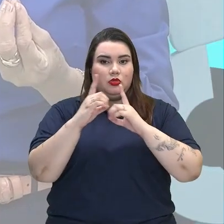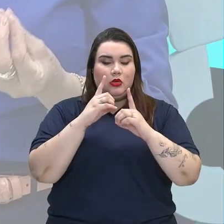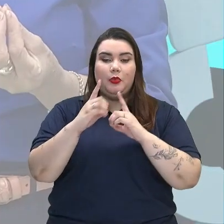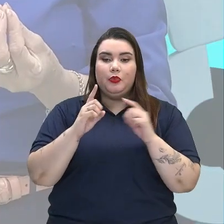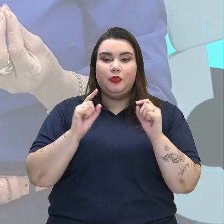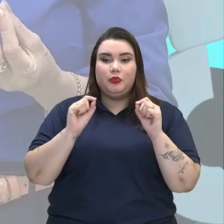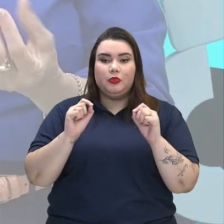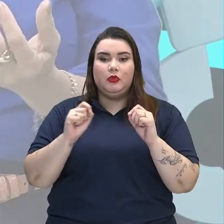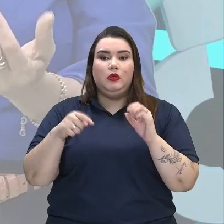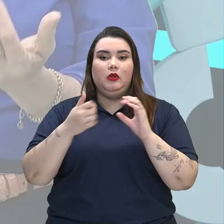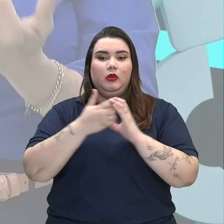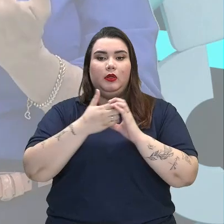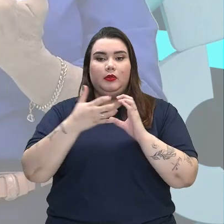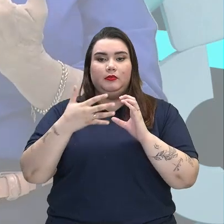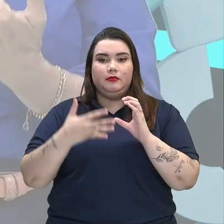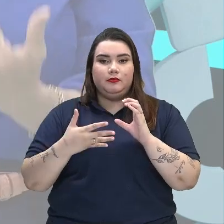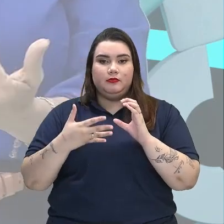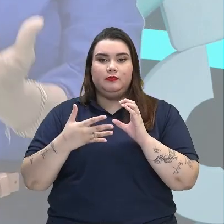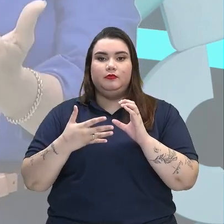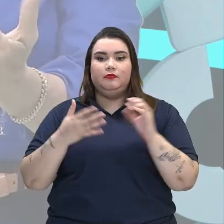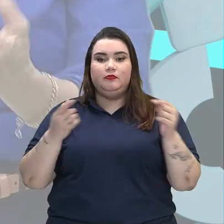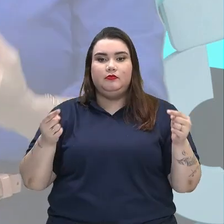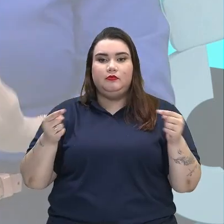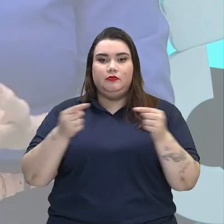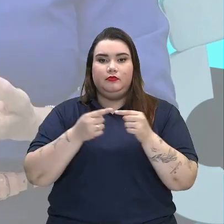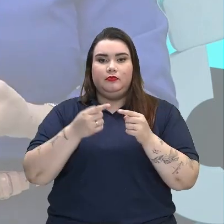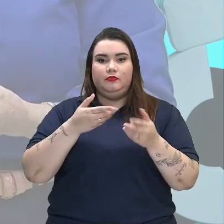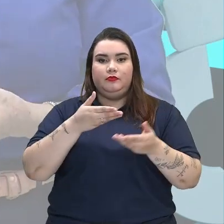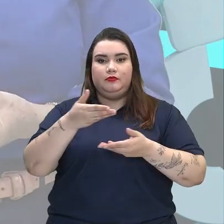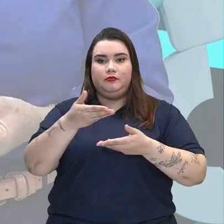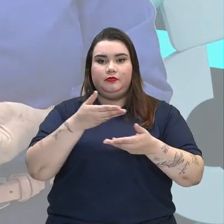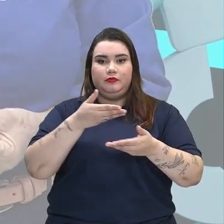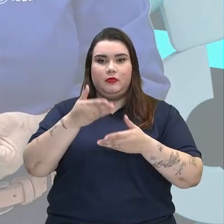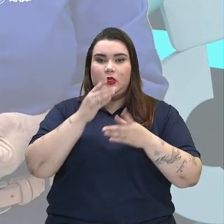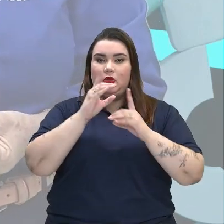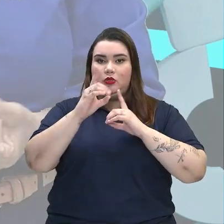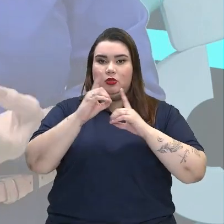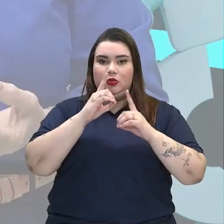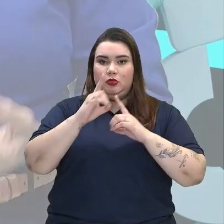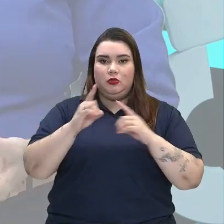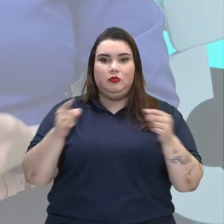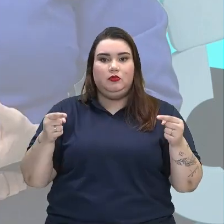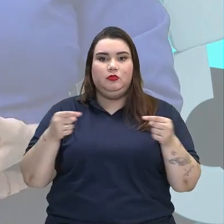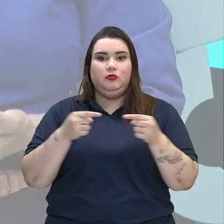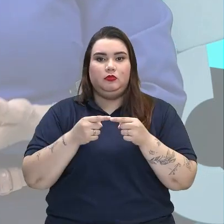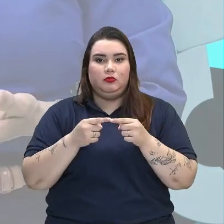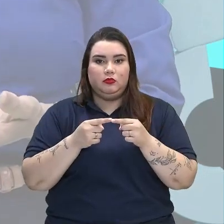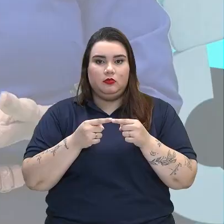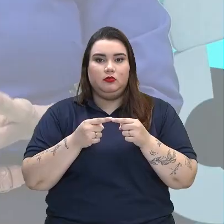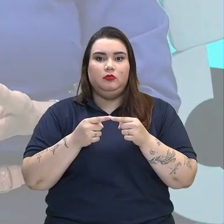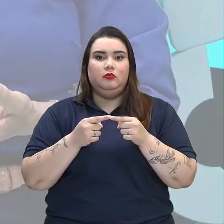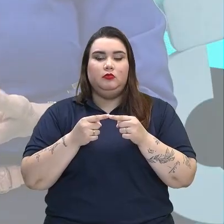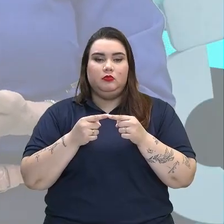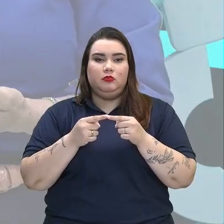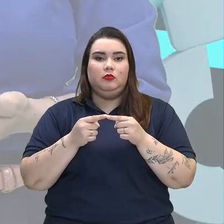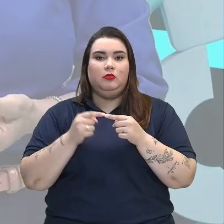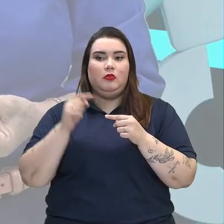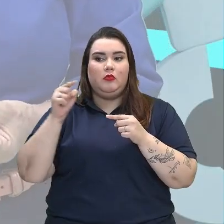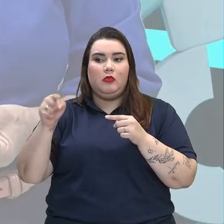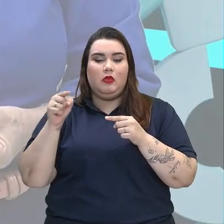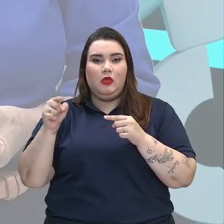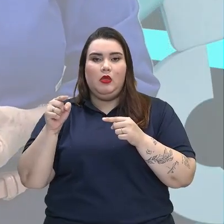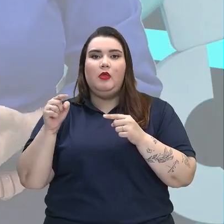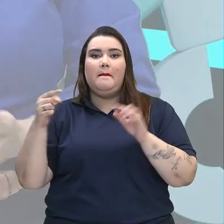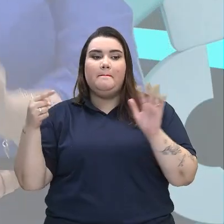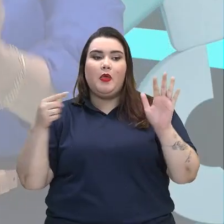das características dela é exatamente essa interação, esse diálogo que se estabelece entre o entrevistador e